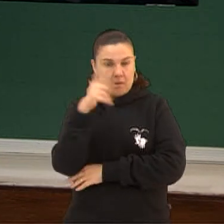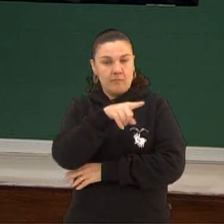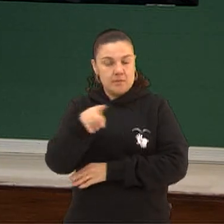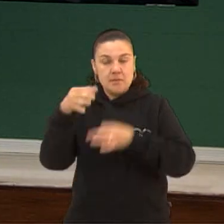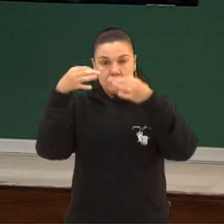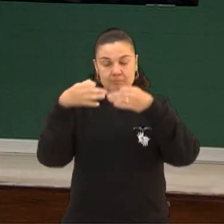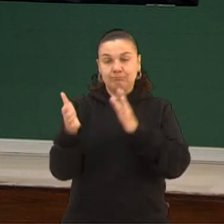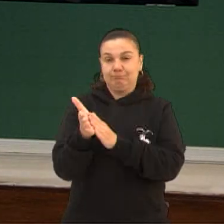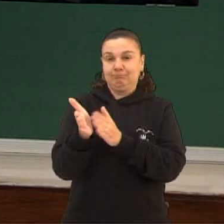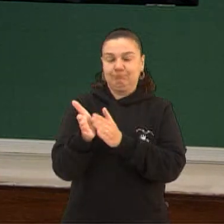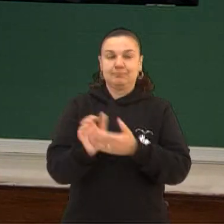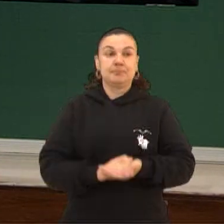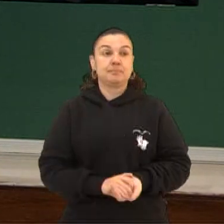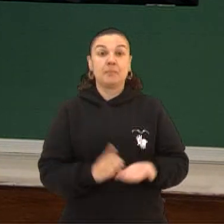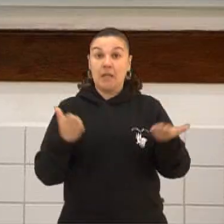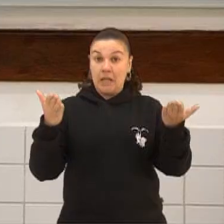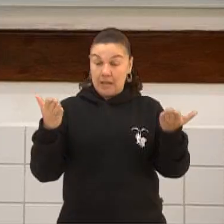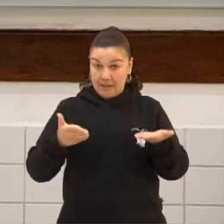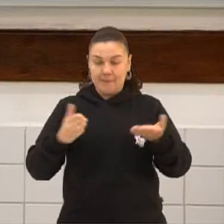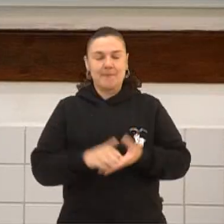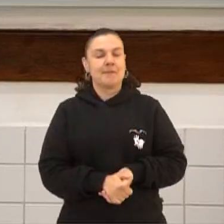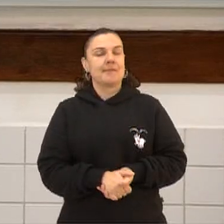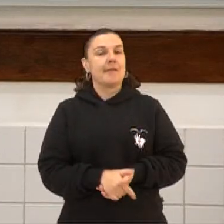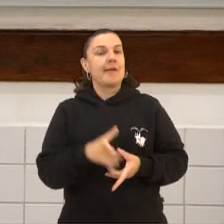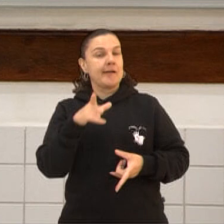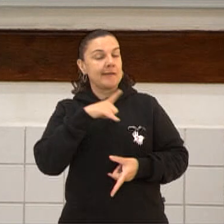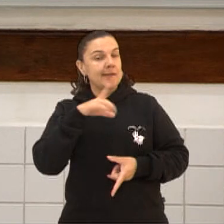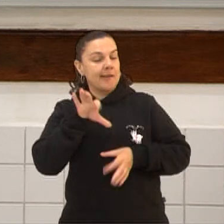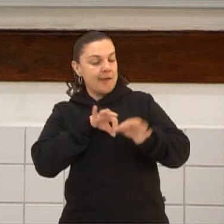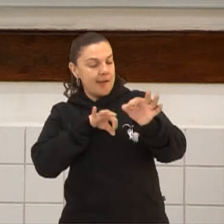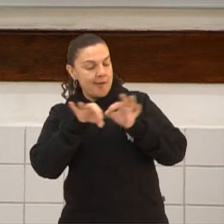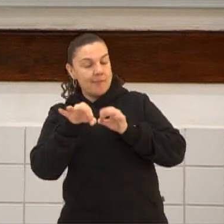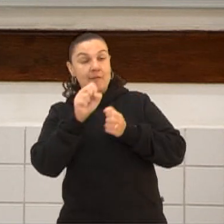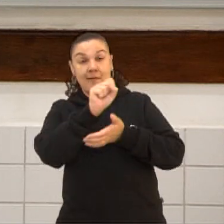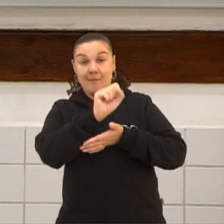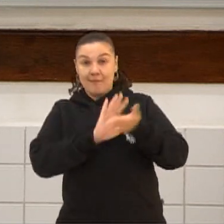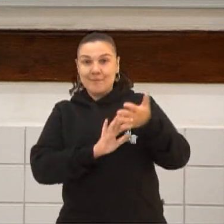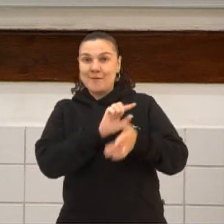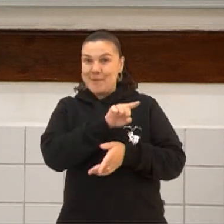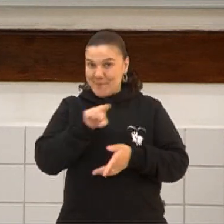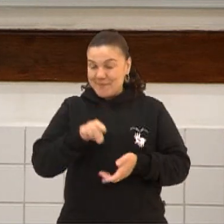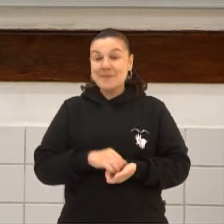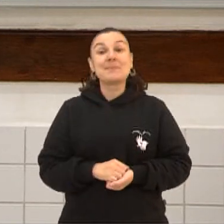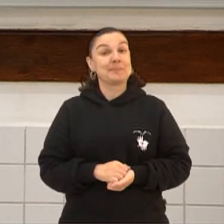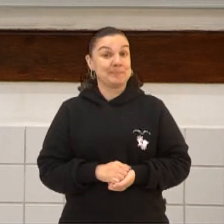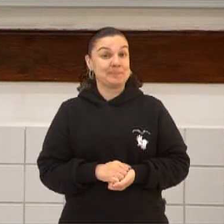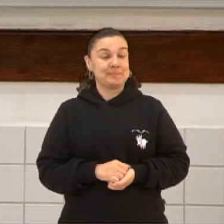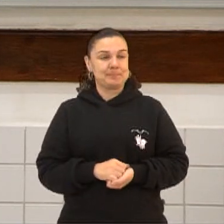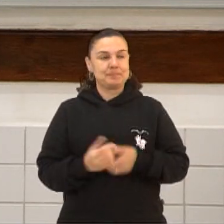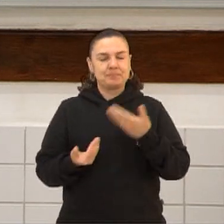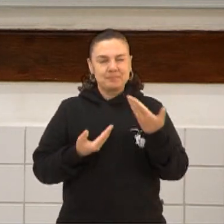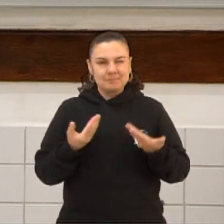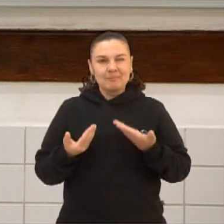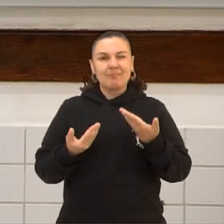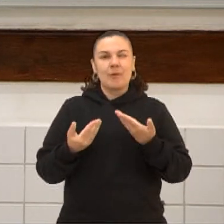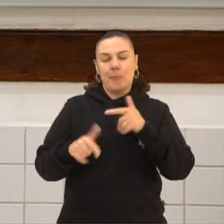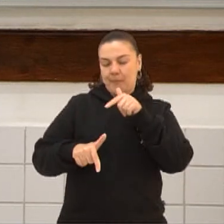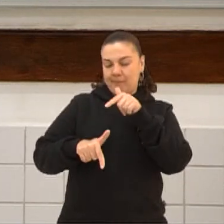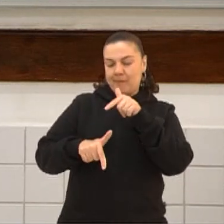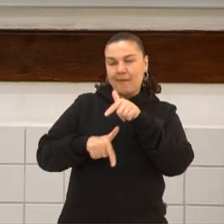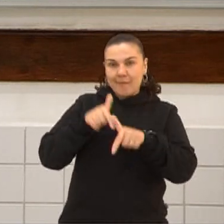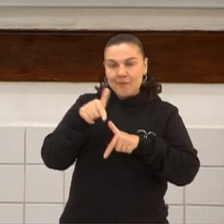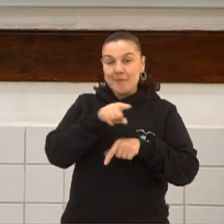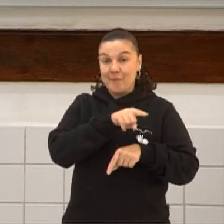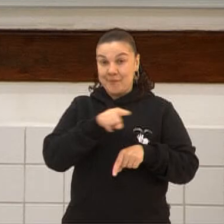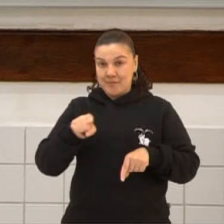parabéns. Agora, pessoal, nós temos a proposta de um exercício, de uma pequena tarefa para